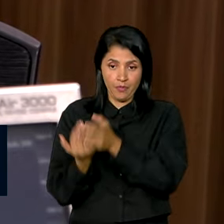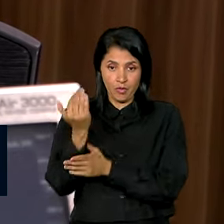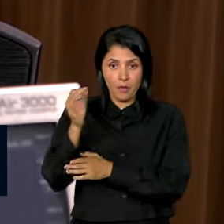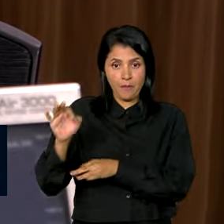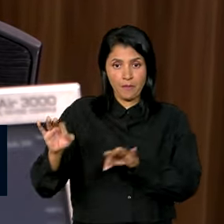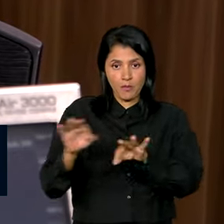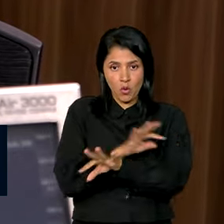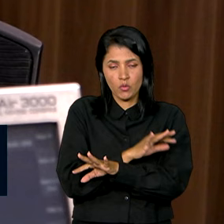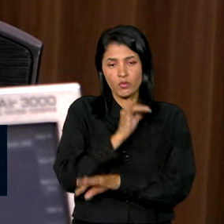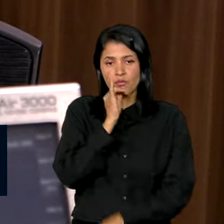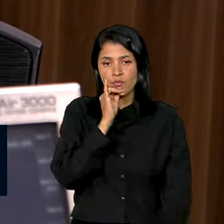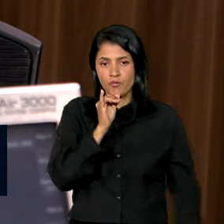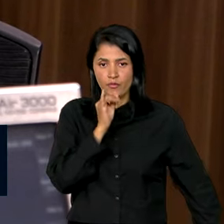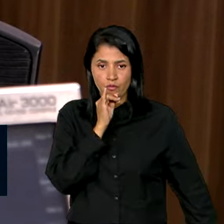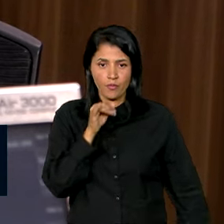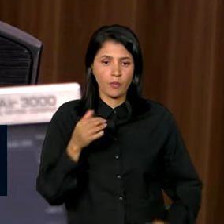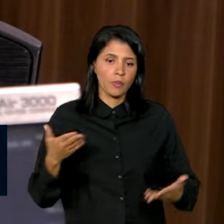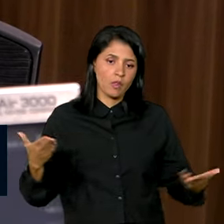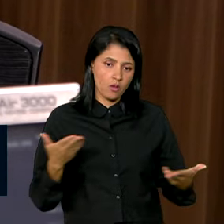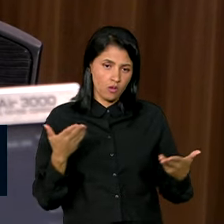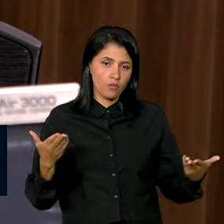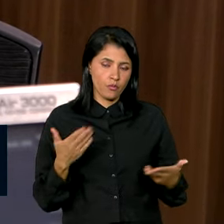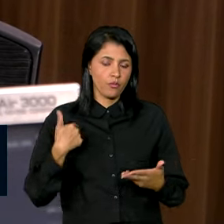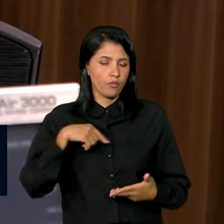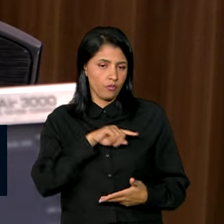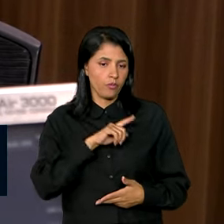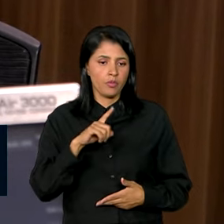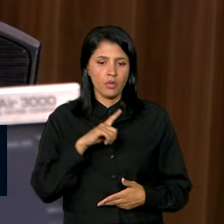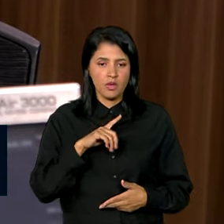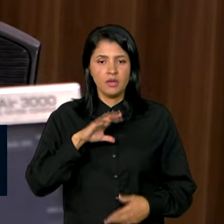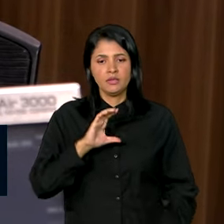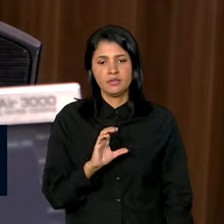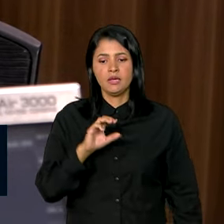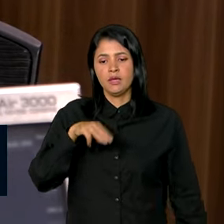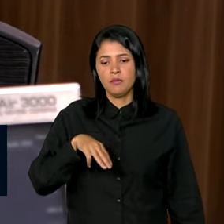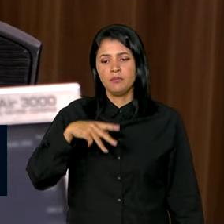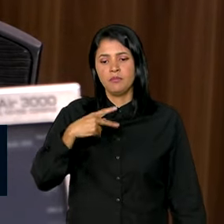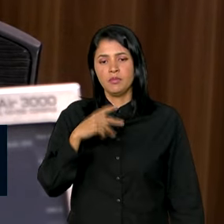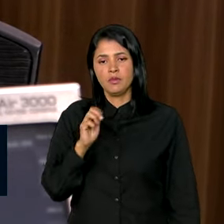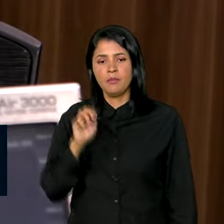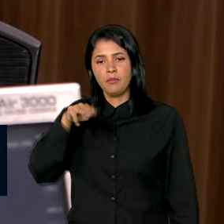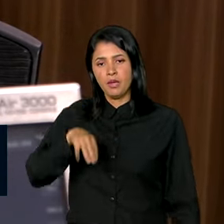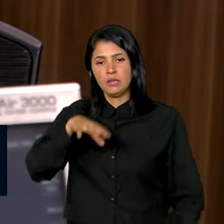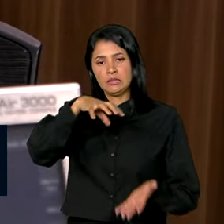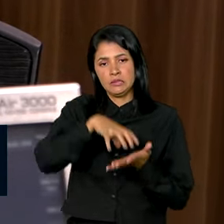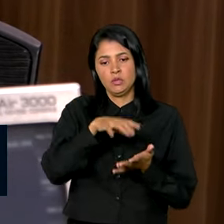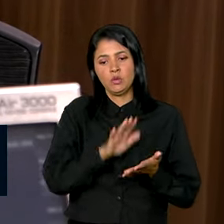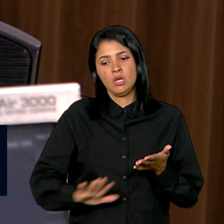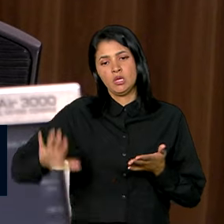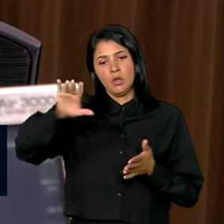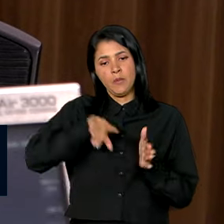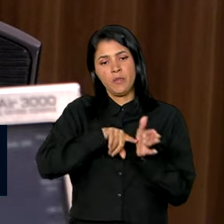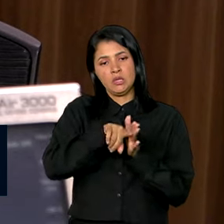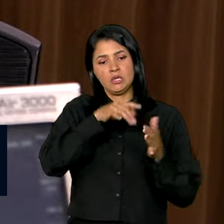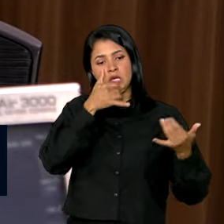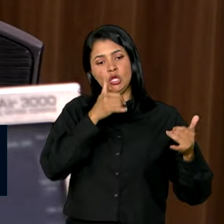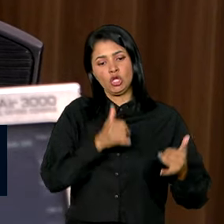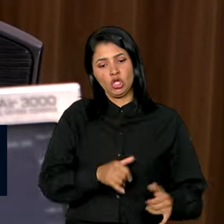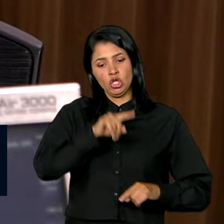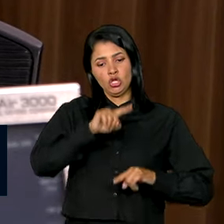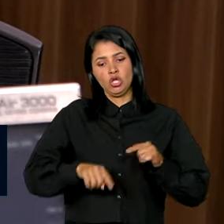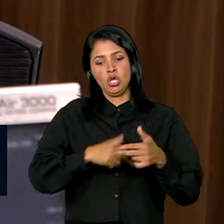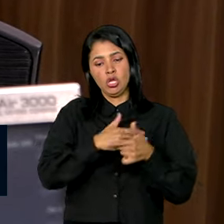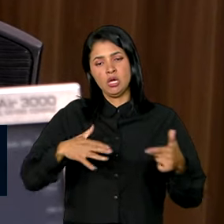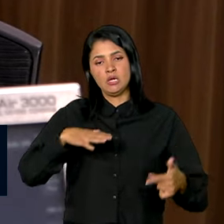consolidados. Por exemplo, agora nós temos o CNPq, que é o Centro Nacional de Pesquisa em Energia e Materiais, que tem o